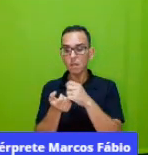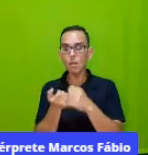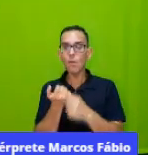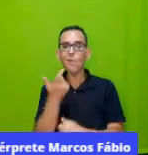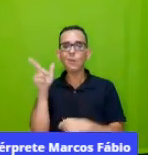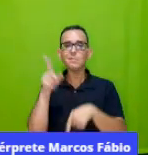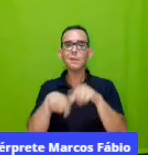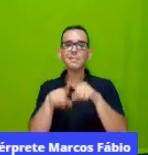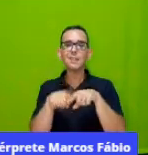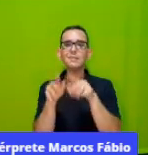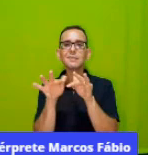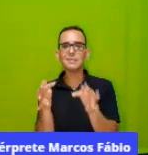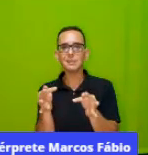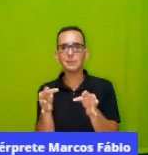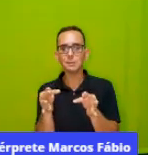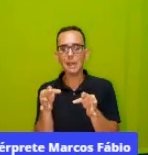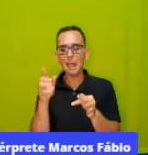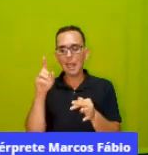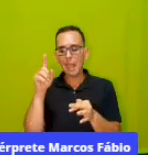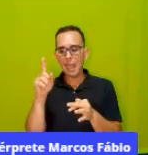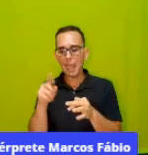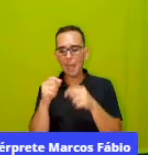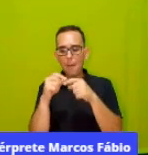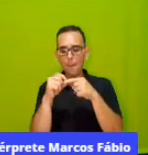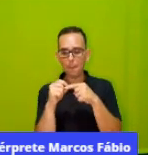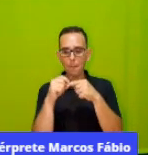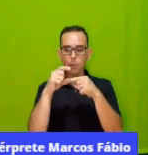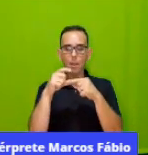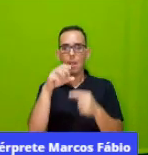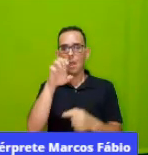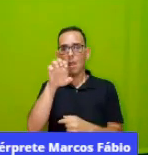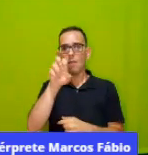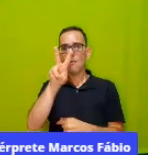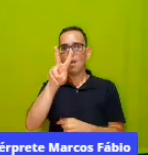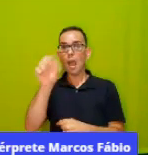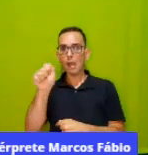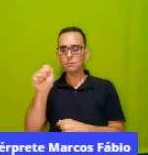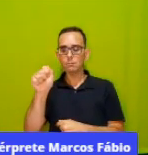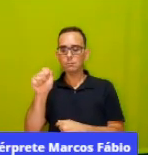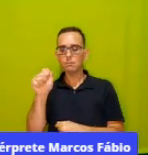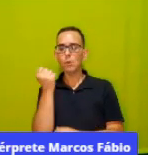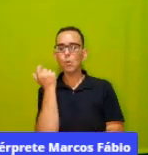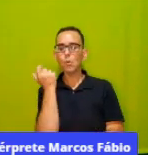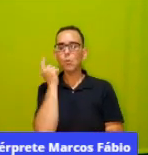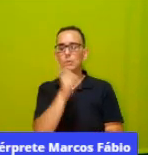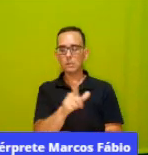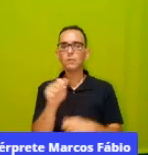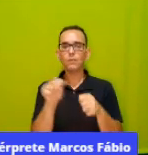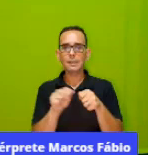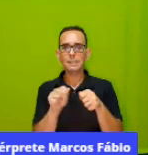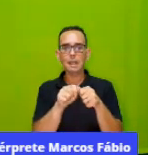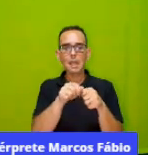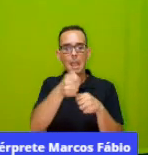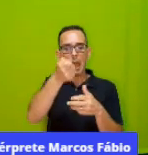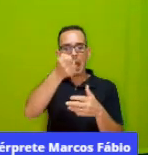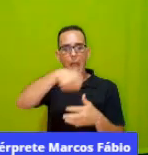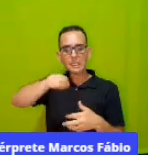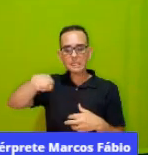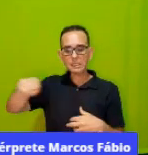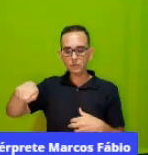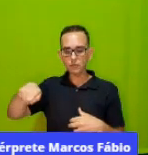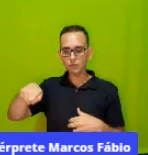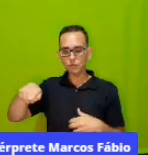comprar e eu consigo adaptar com material alternativo. Então, esse aqui é um engrossador feito por EVA. Então,